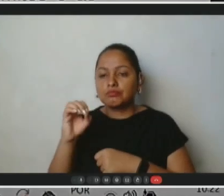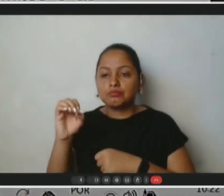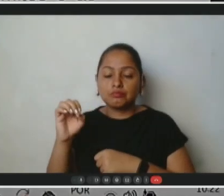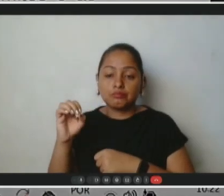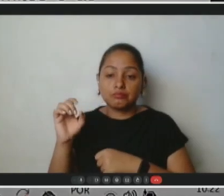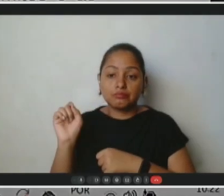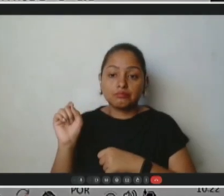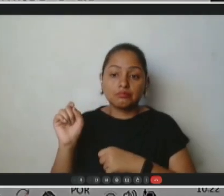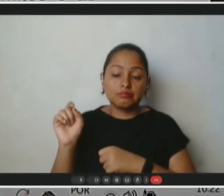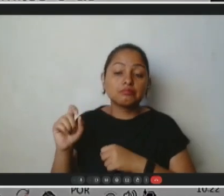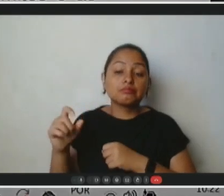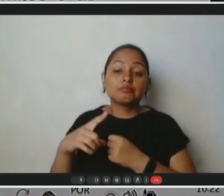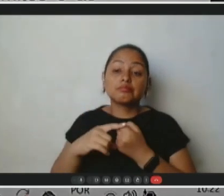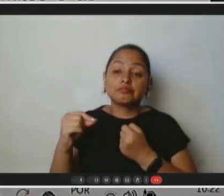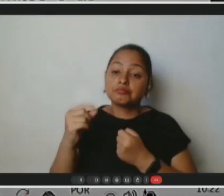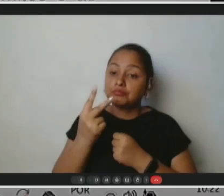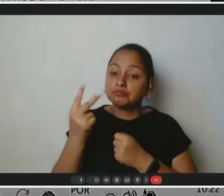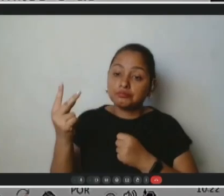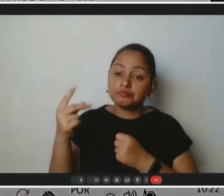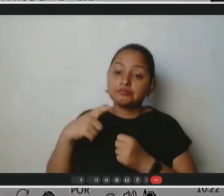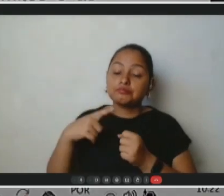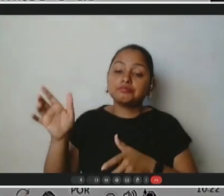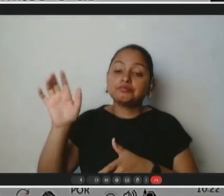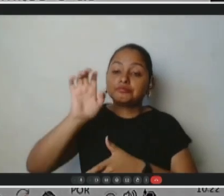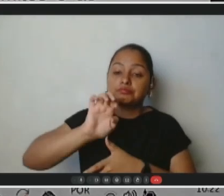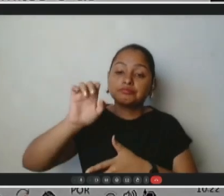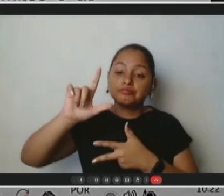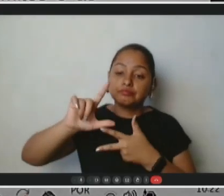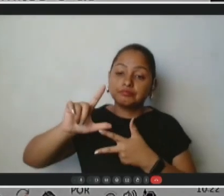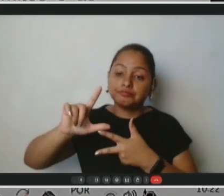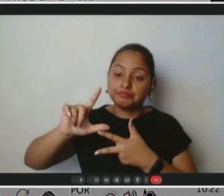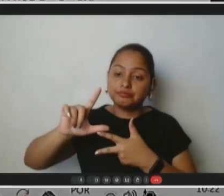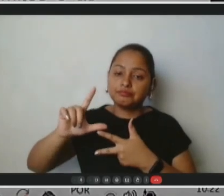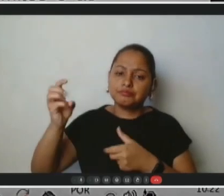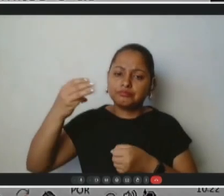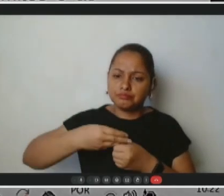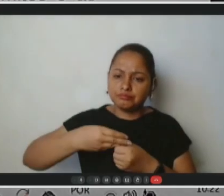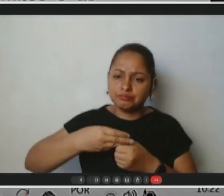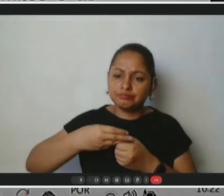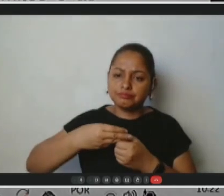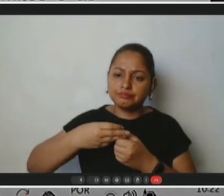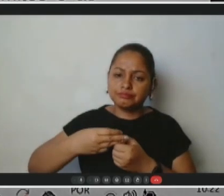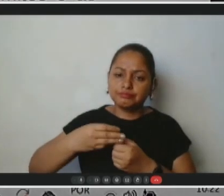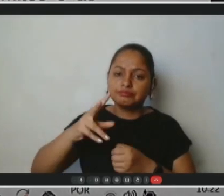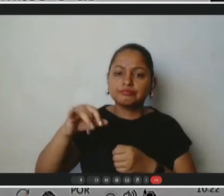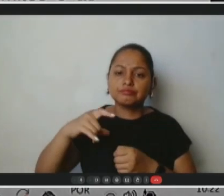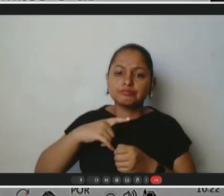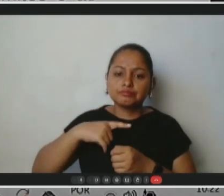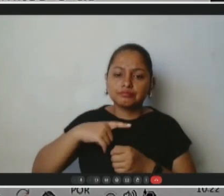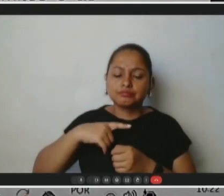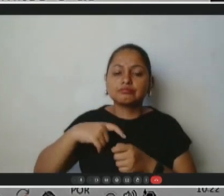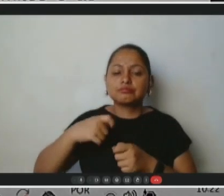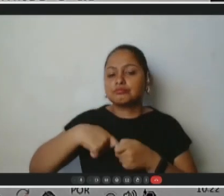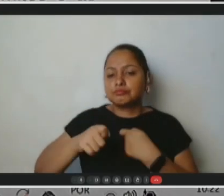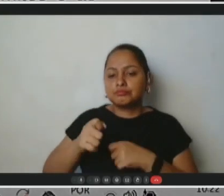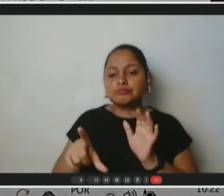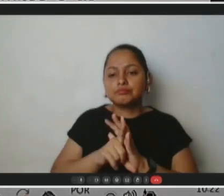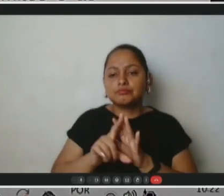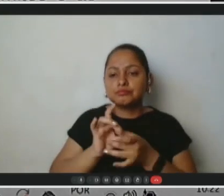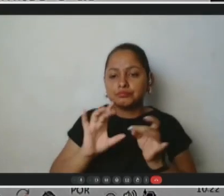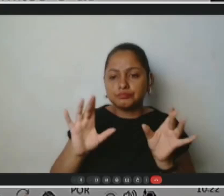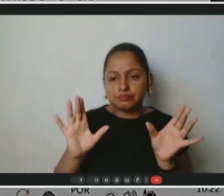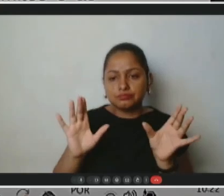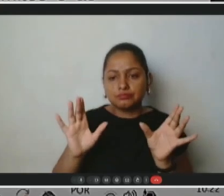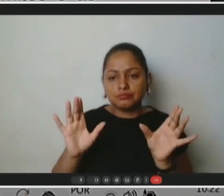Artigo 22. O Executivo e o Legislativo Municipal, os órgãos da administração indireta, mediante lei autorizativa, poderão,